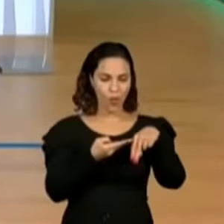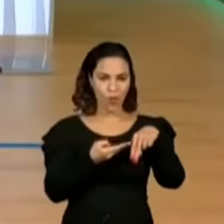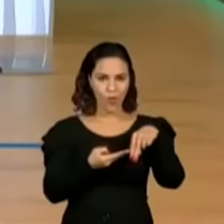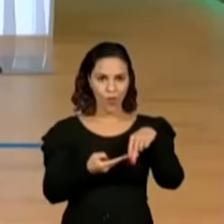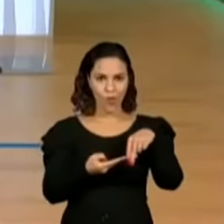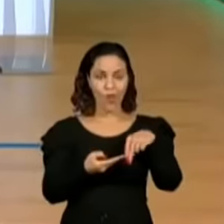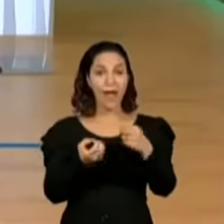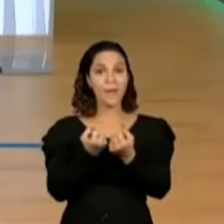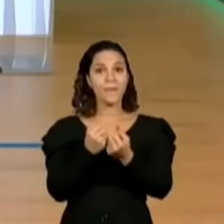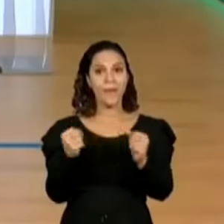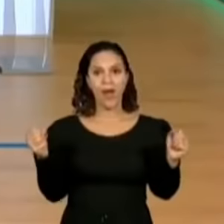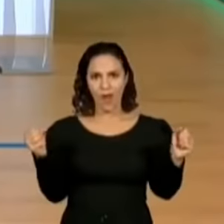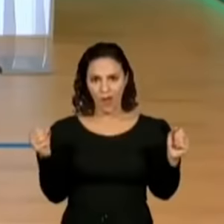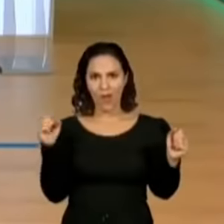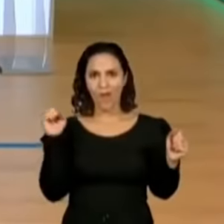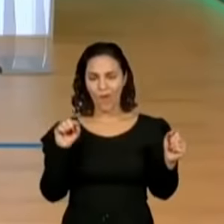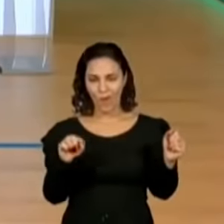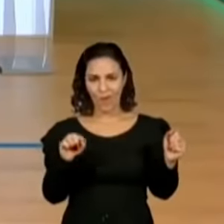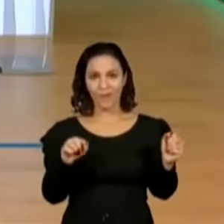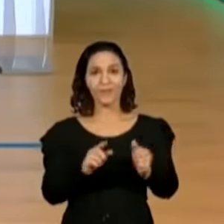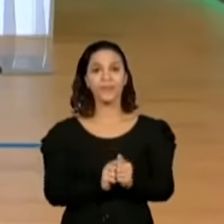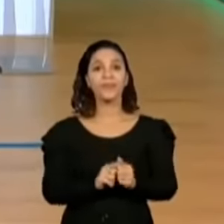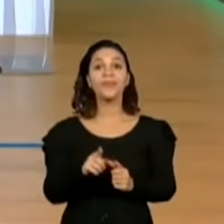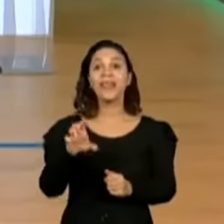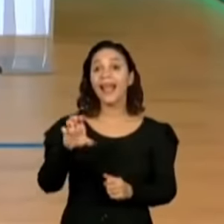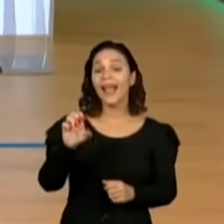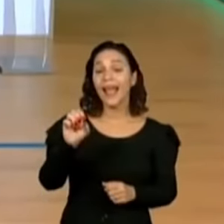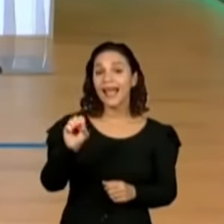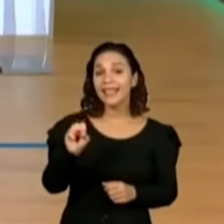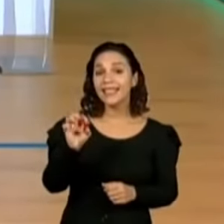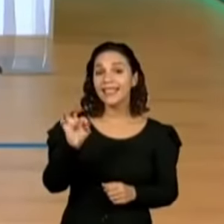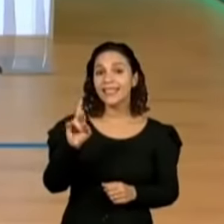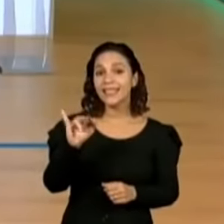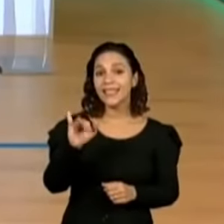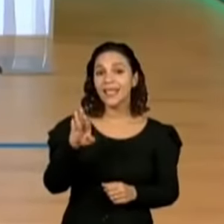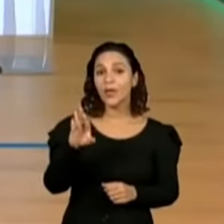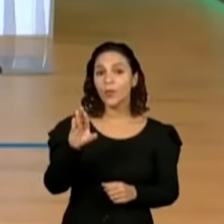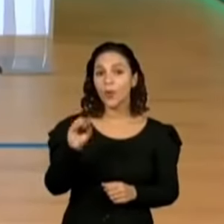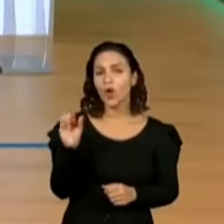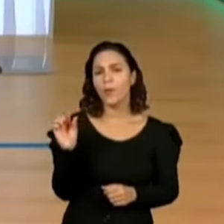O fêmur fica na coxa e o estribo no ouvido.